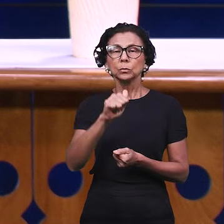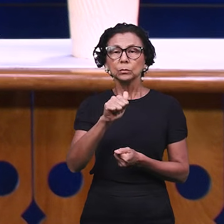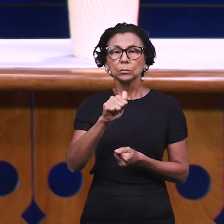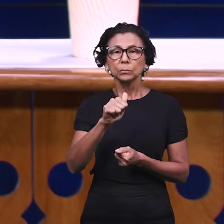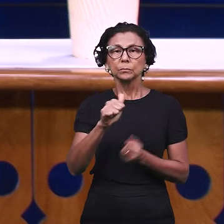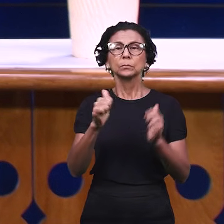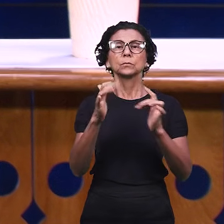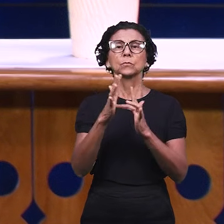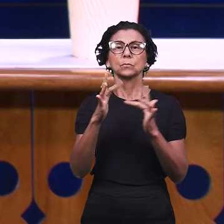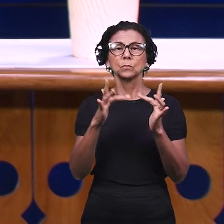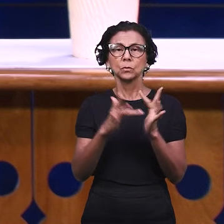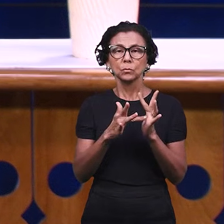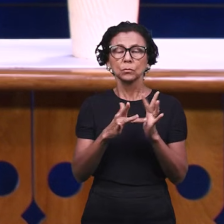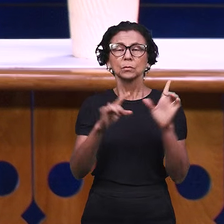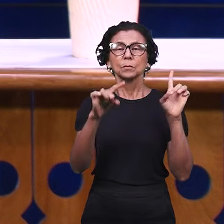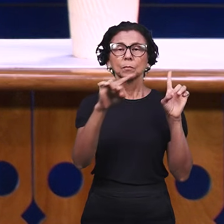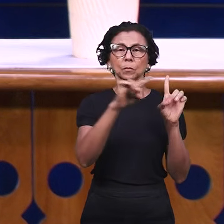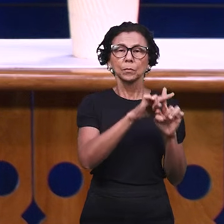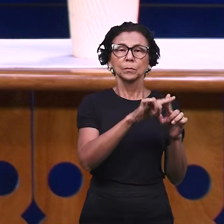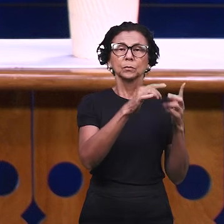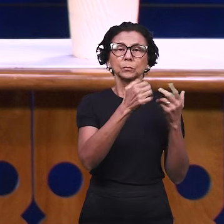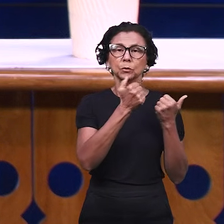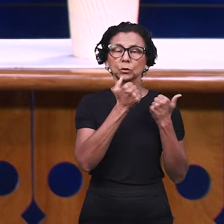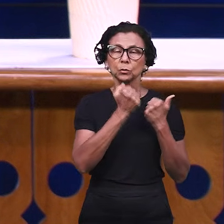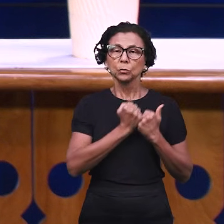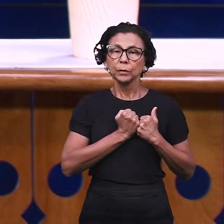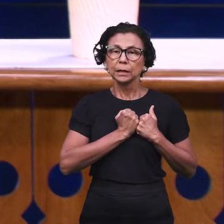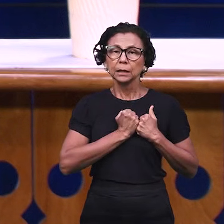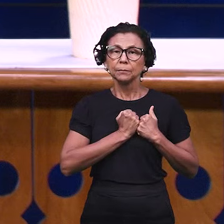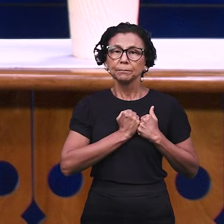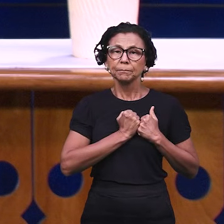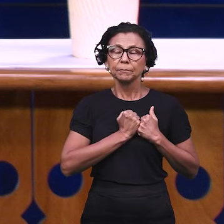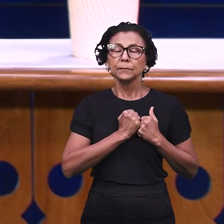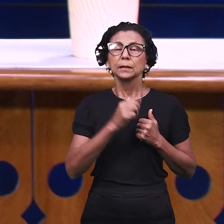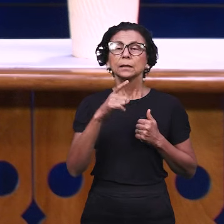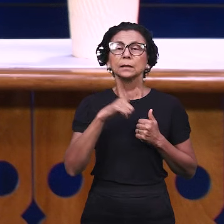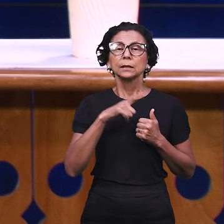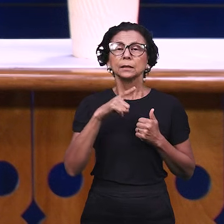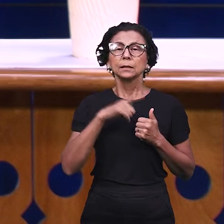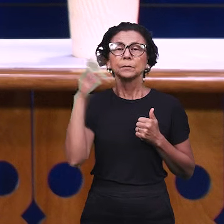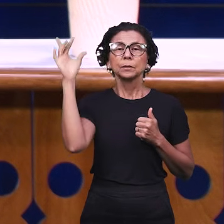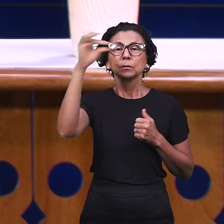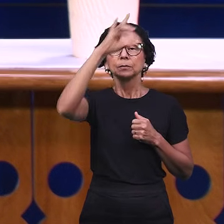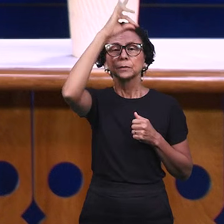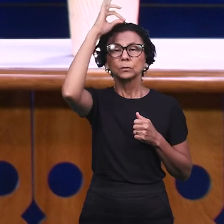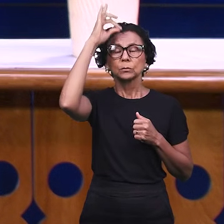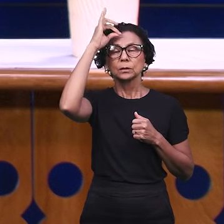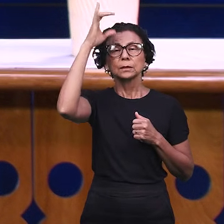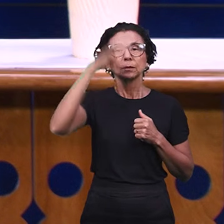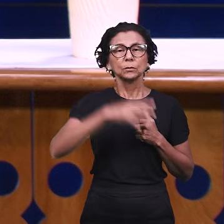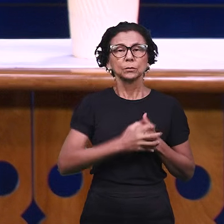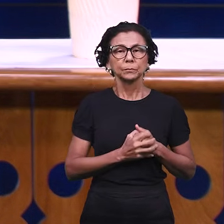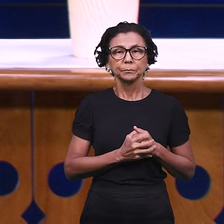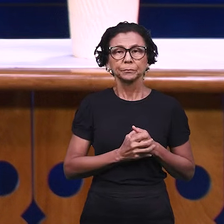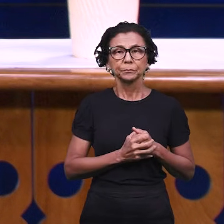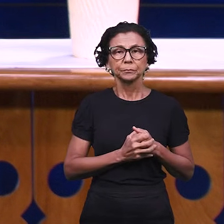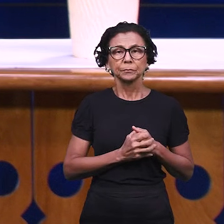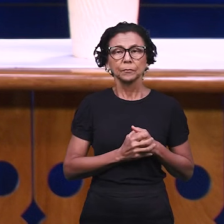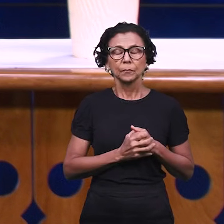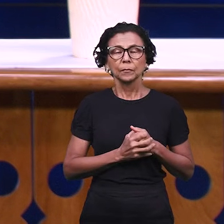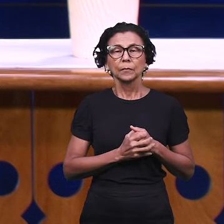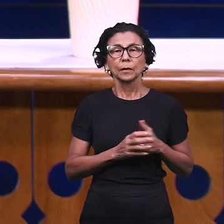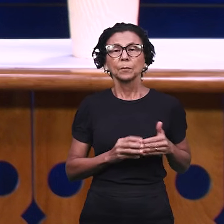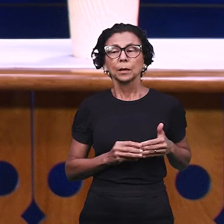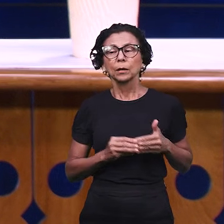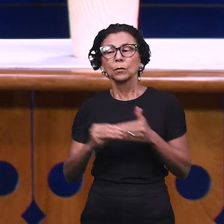tem todo o domínio sobre a igreja, Ele usa o seu Espírito Santo para conduzir a igreja, para revelar